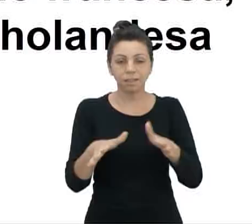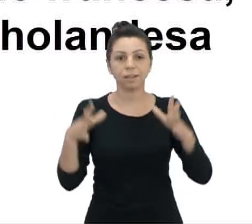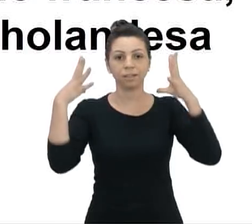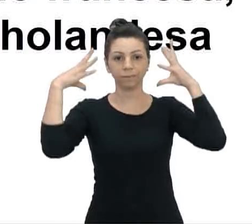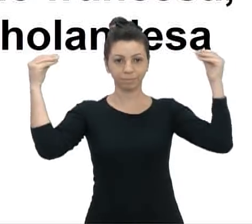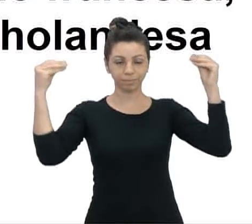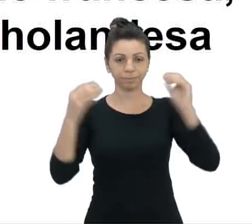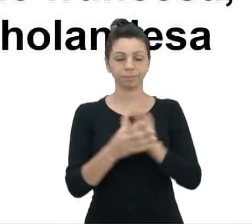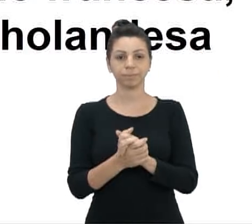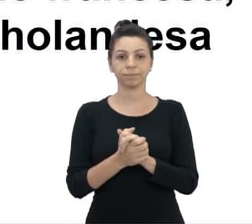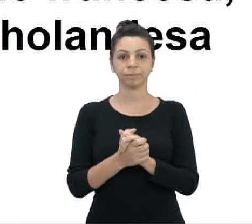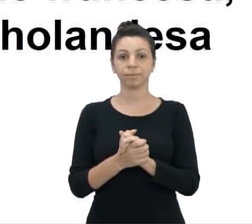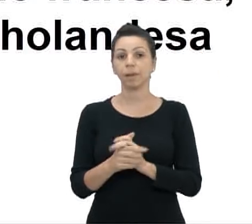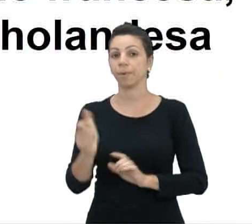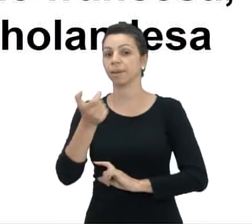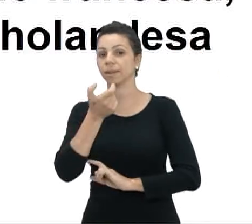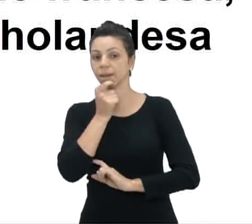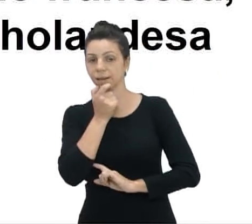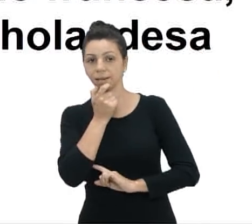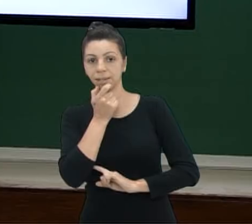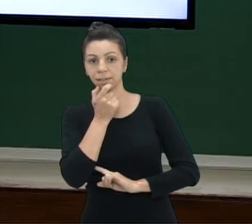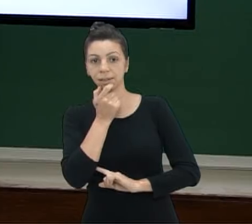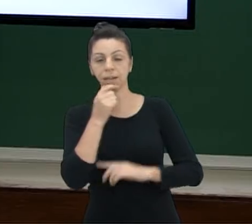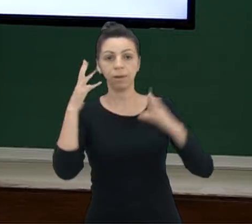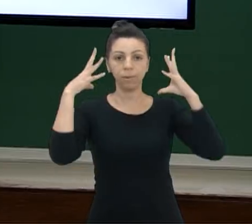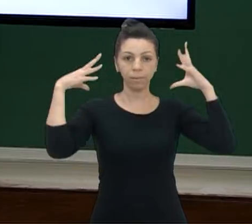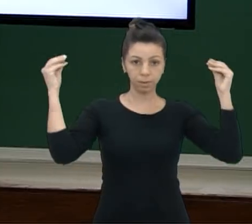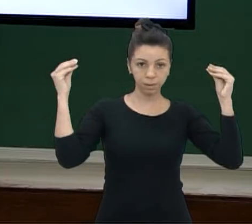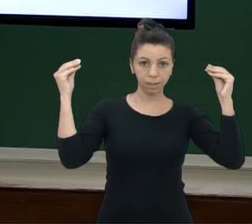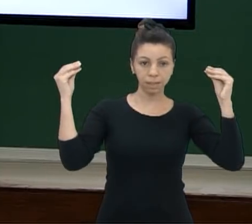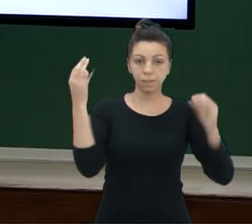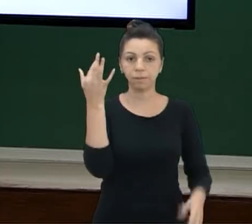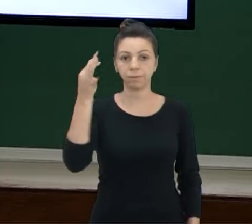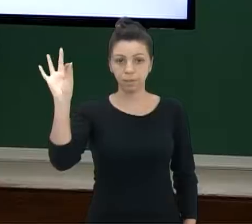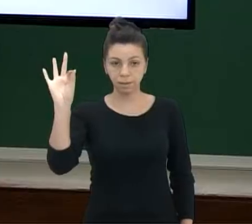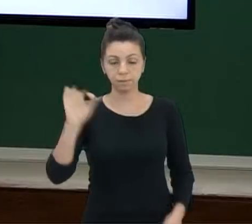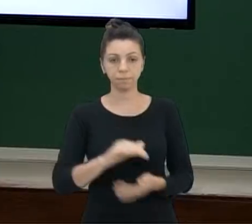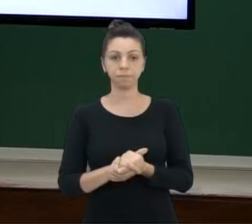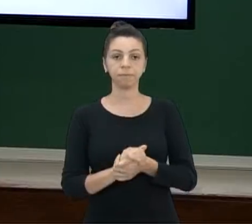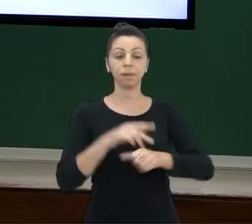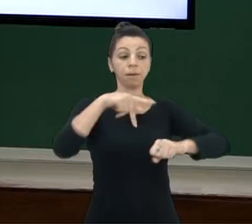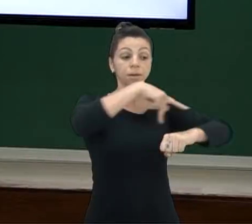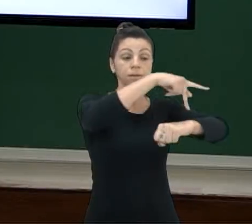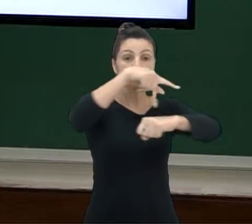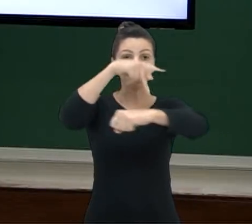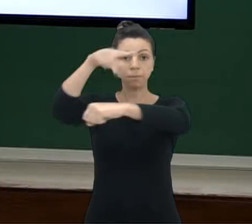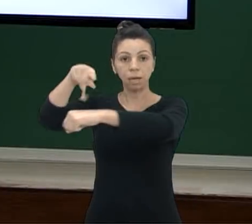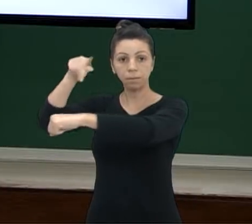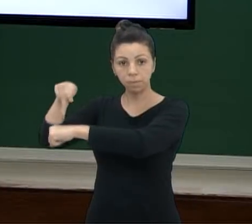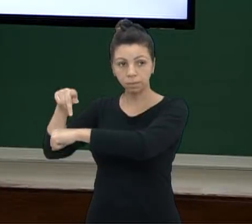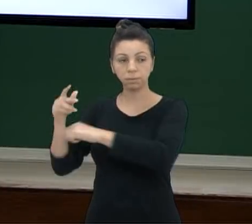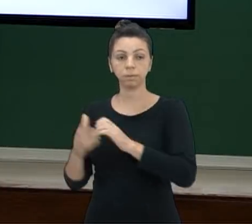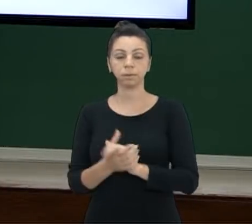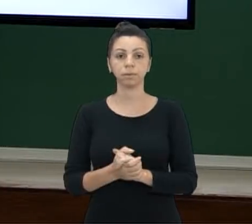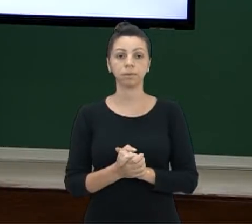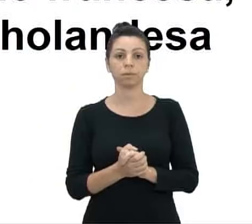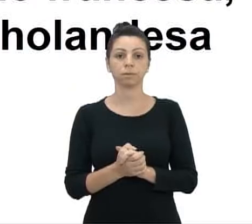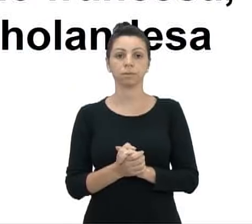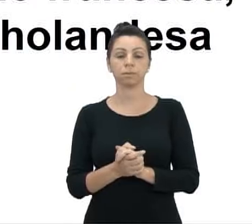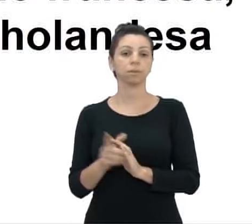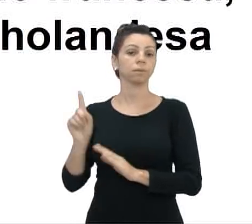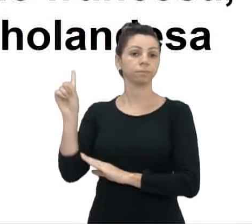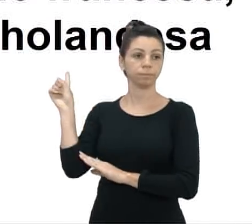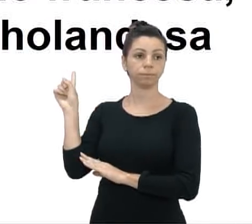francesa, inglesa e holandesa. E esses três países, conforme você pode ver no mapa, estão